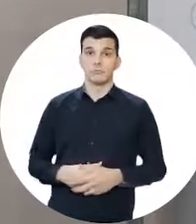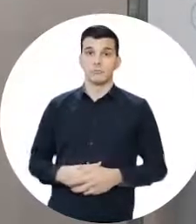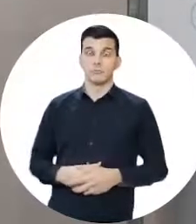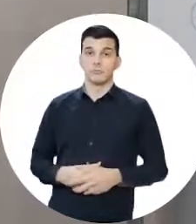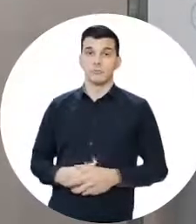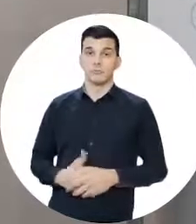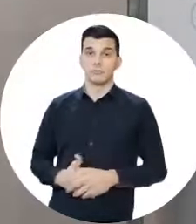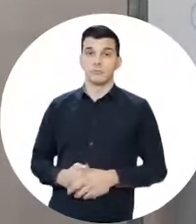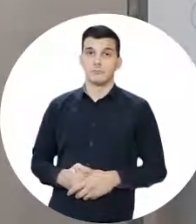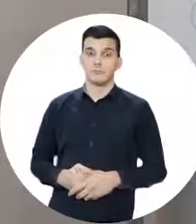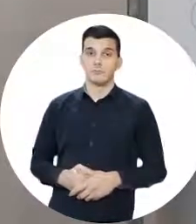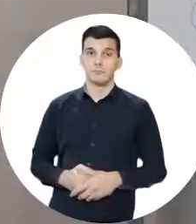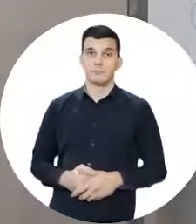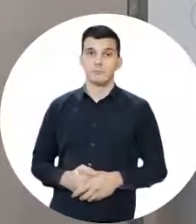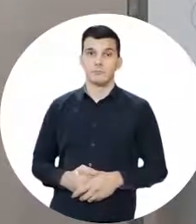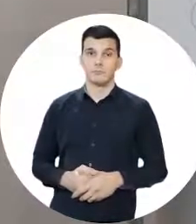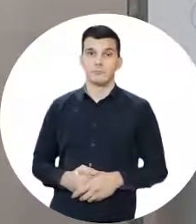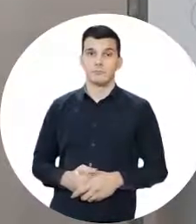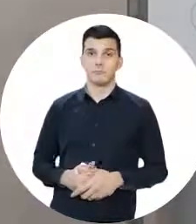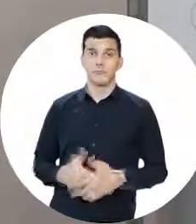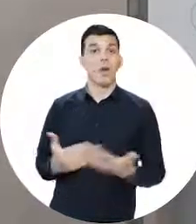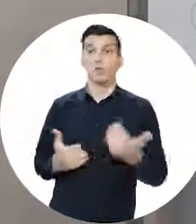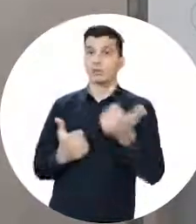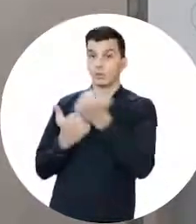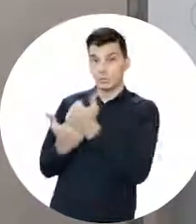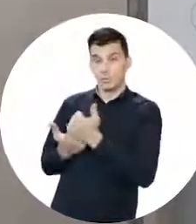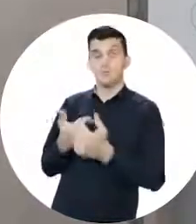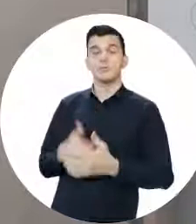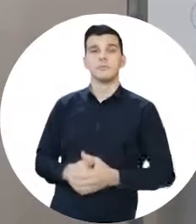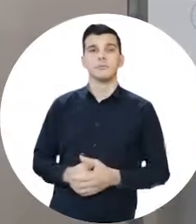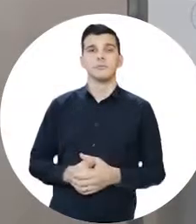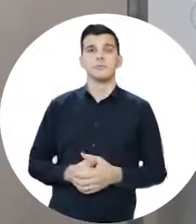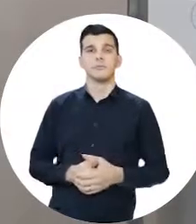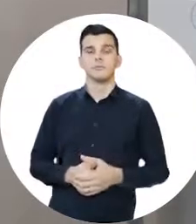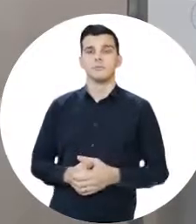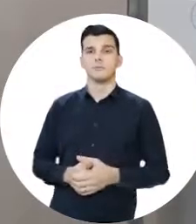Título. Eu dei o valor. Substitui logo. 25.